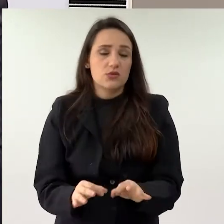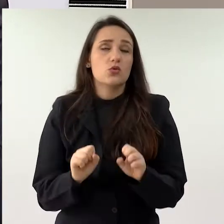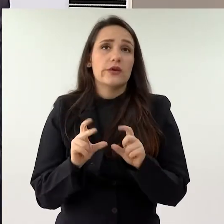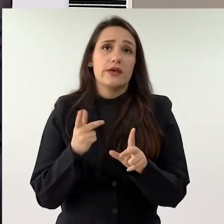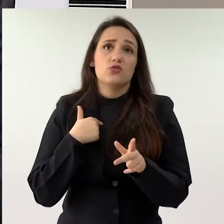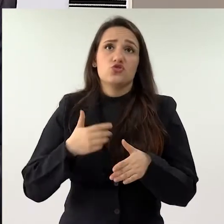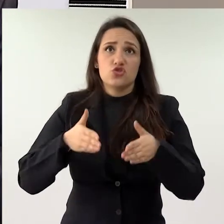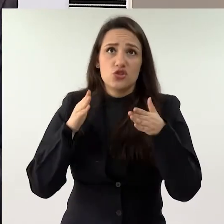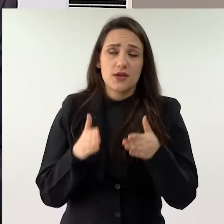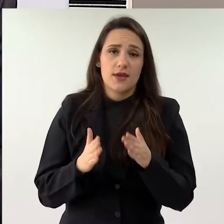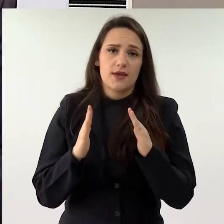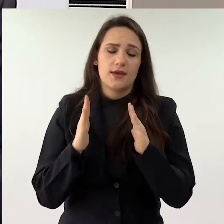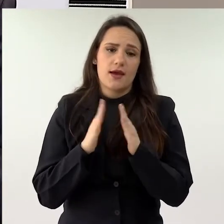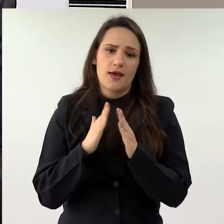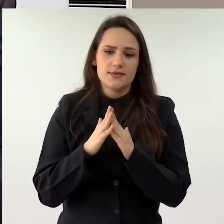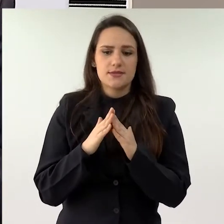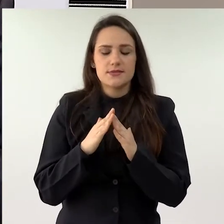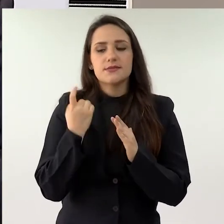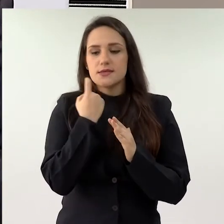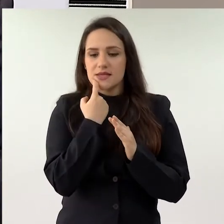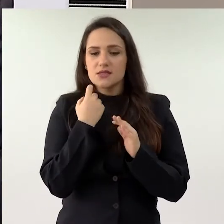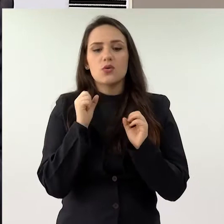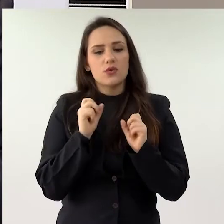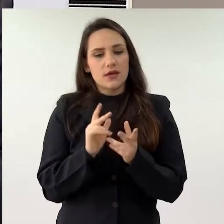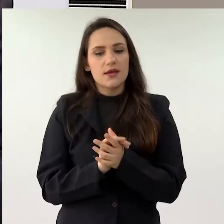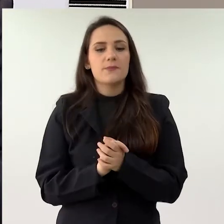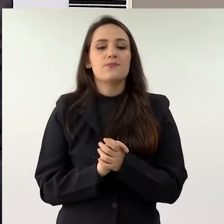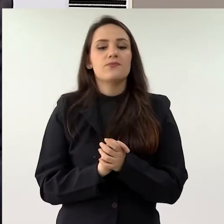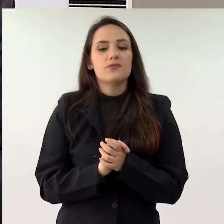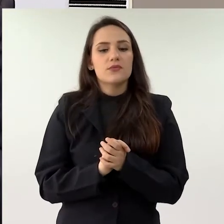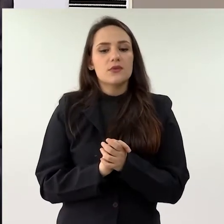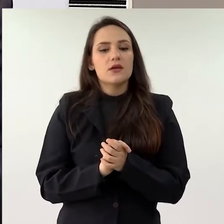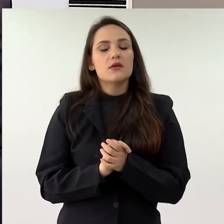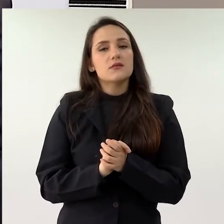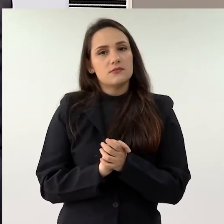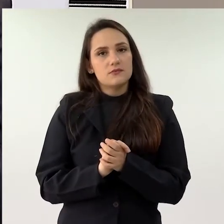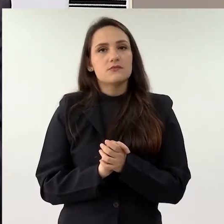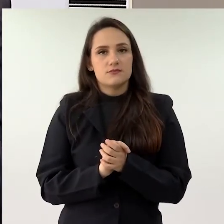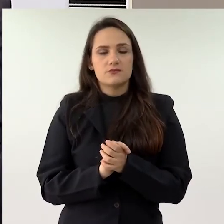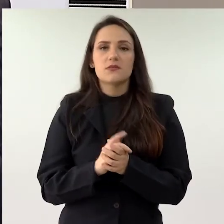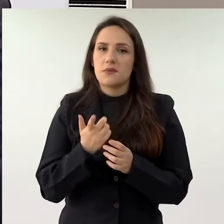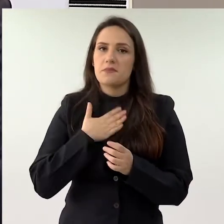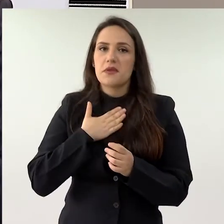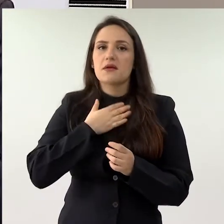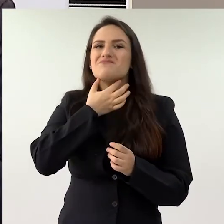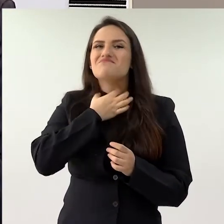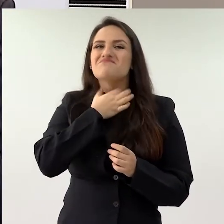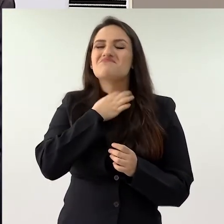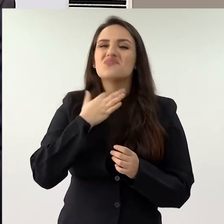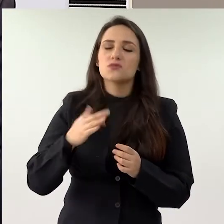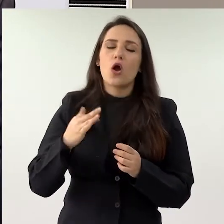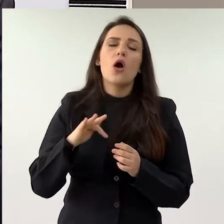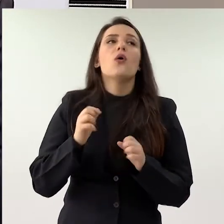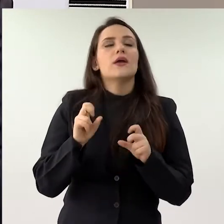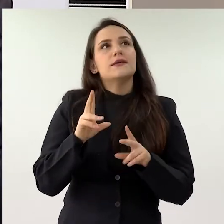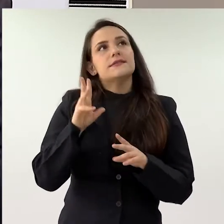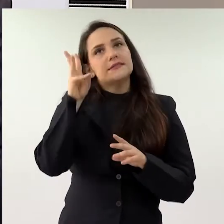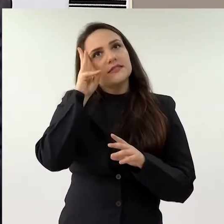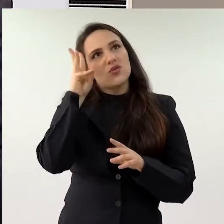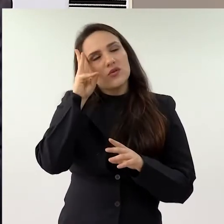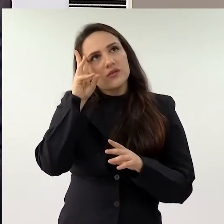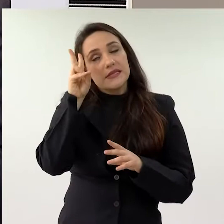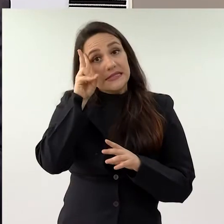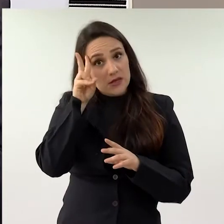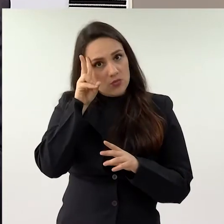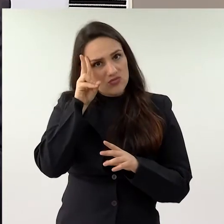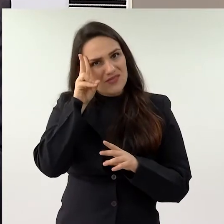sexta-feira, numa segunda-feira, eu muito desconfiado, amanhã com a garganta ruim, eu tenho a garganta que realmente não é muito boa. Na quarta-feira